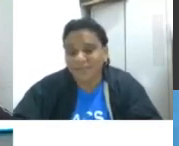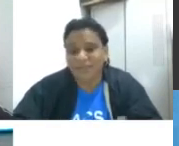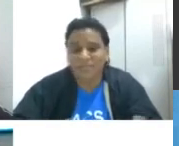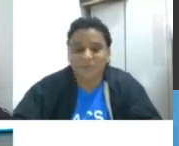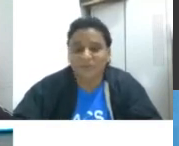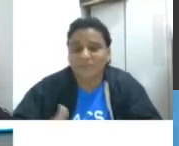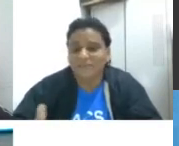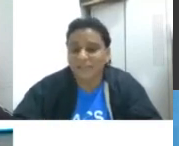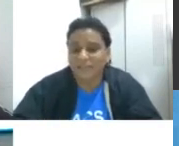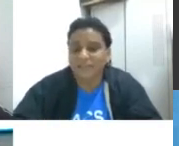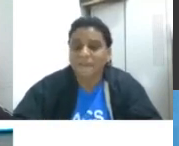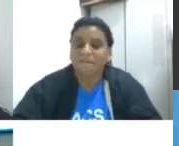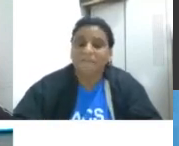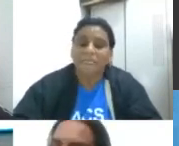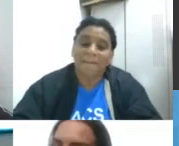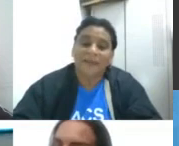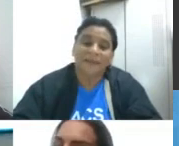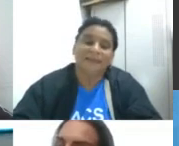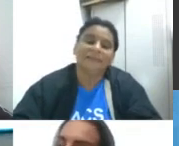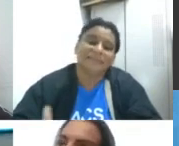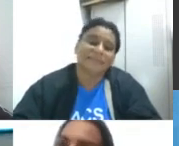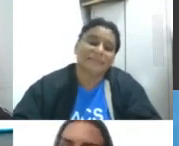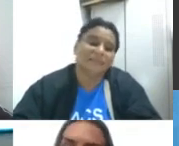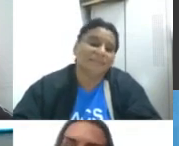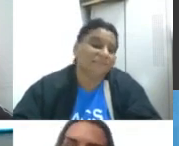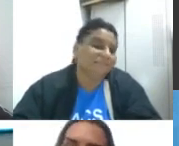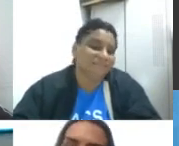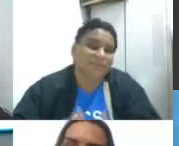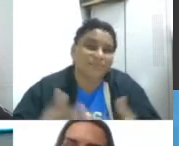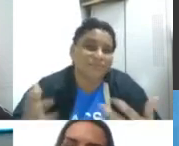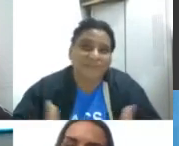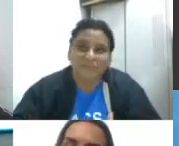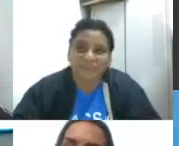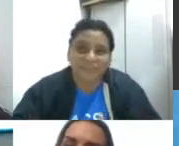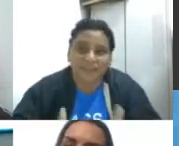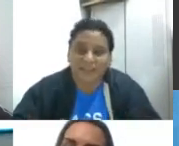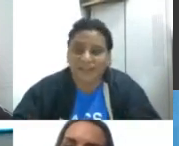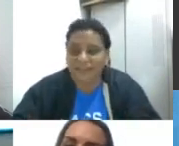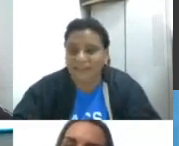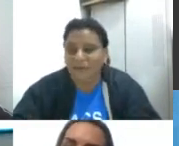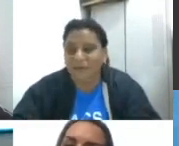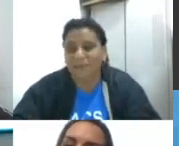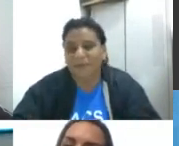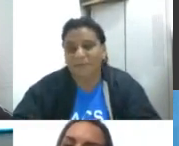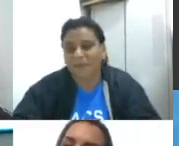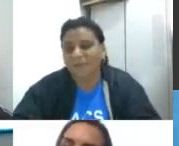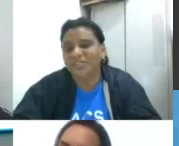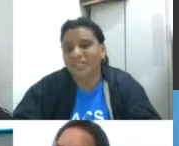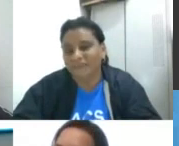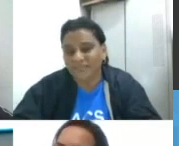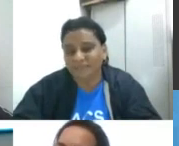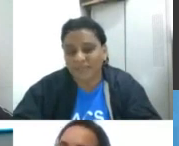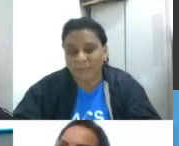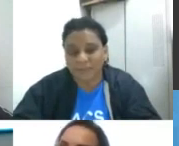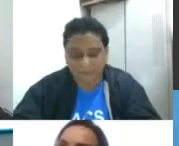enormes que a esposa a filhinha para se Deus o livre vir a ter qualquer problema não